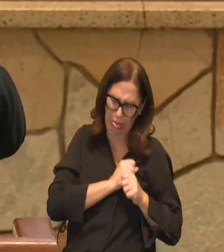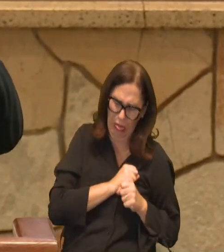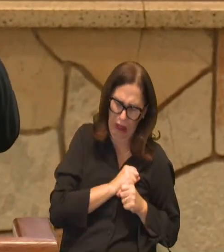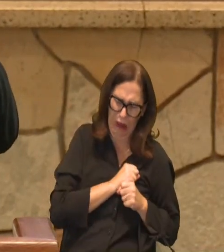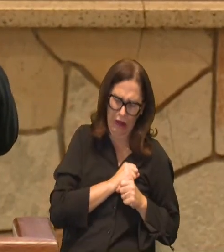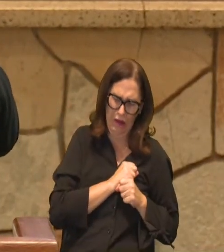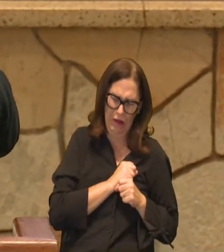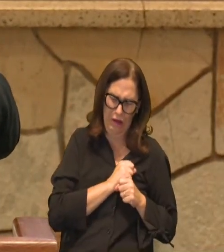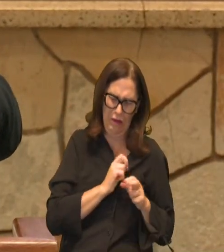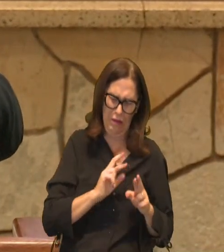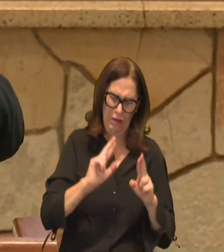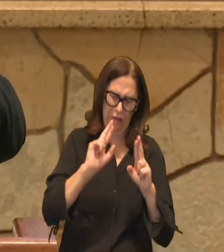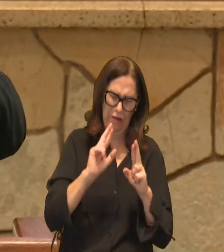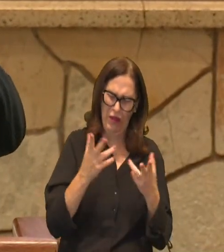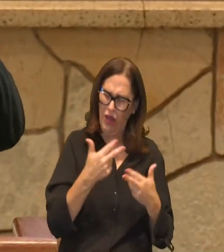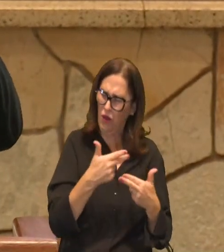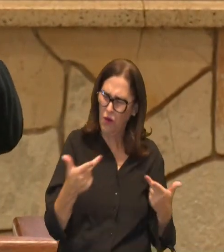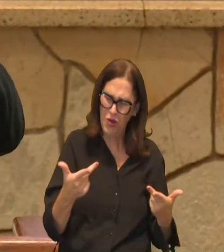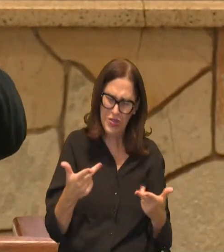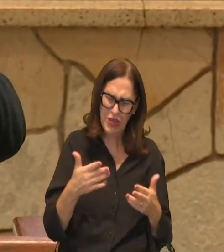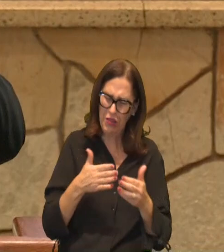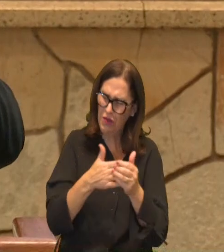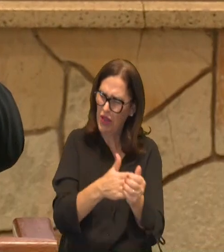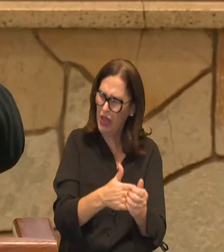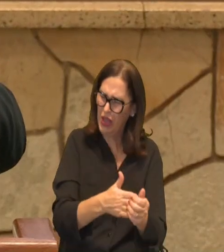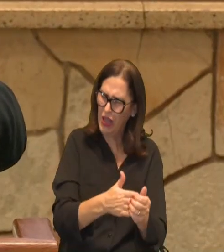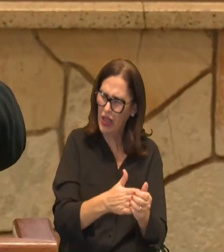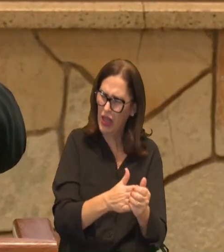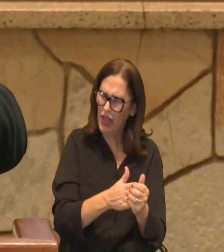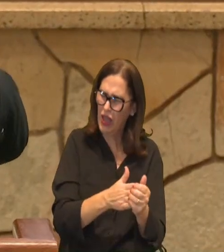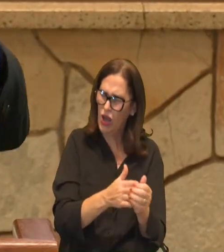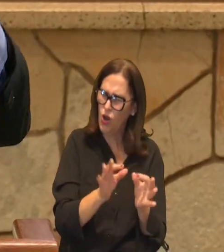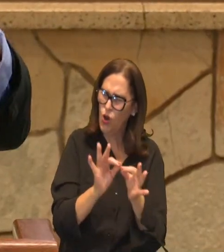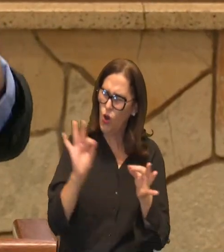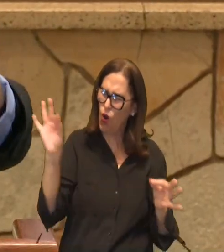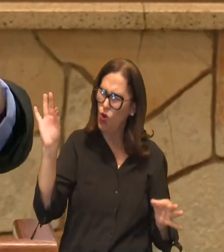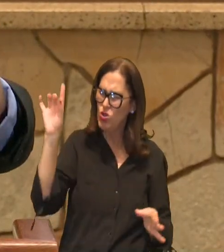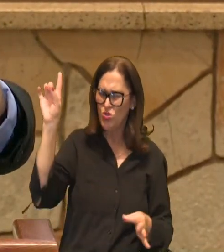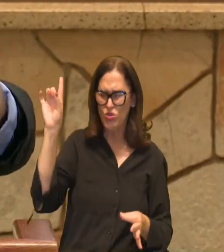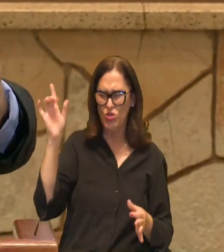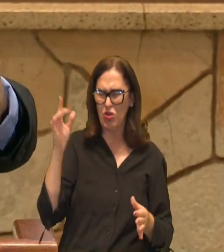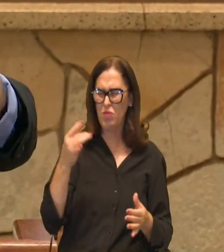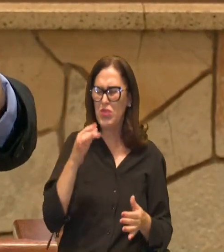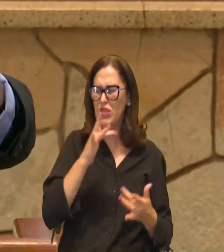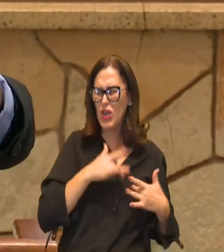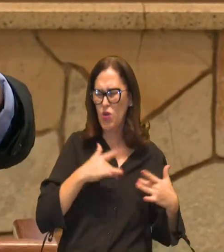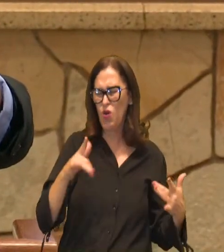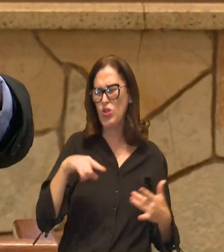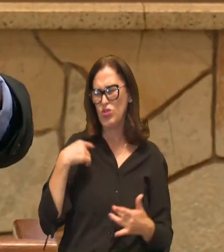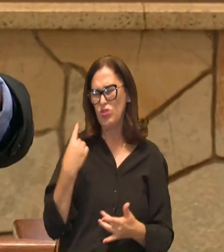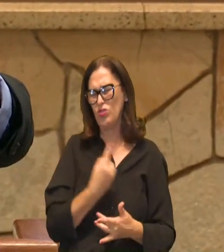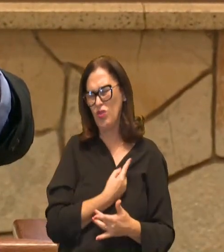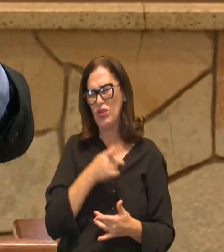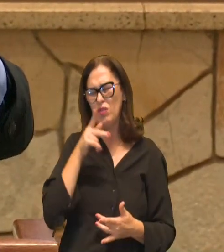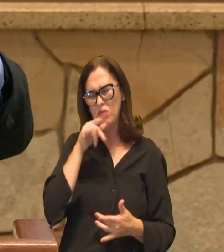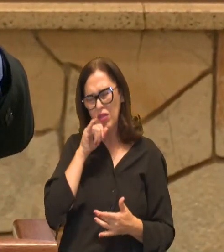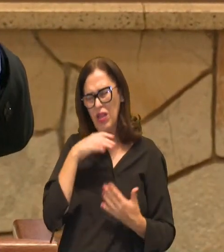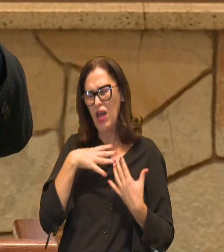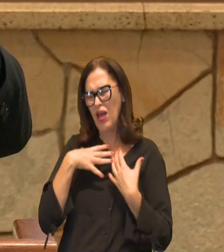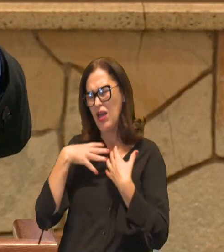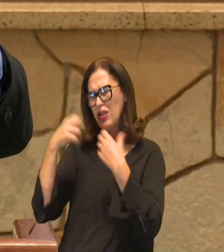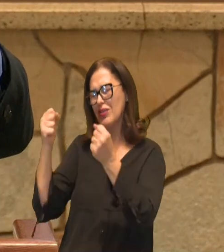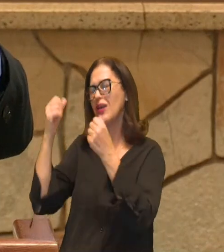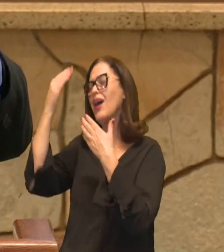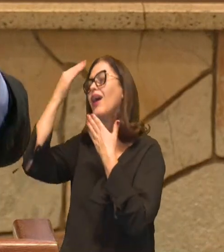de expectativas de coisas que não nos levarão à presença do Senhor. Tenha misericórdia de nós, Pai, e receba a